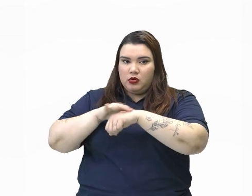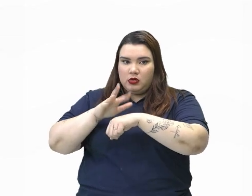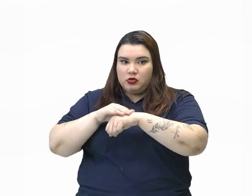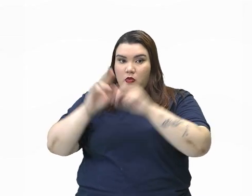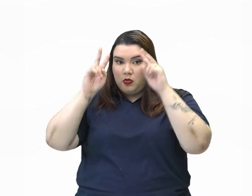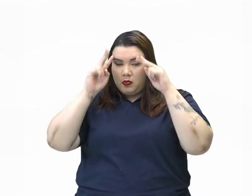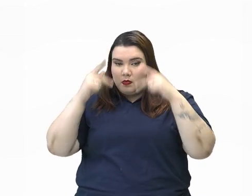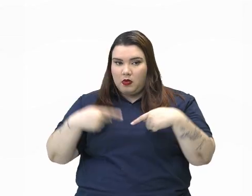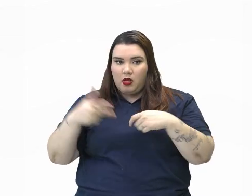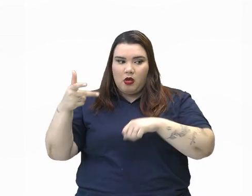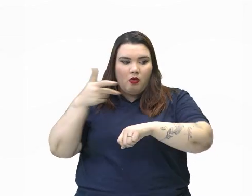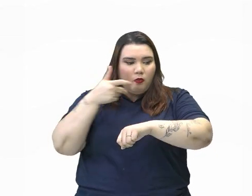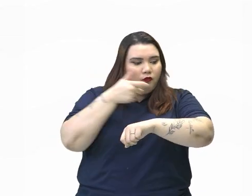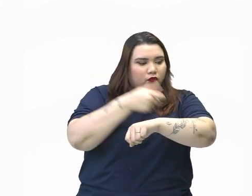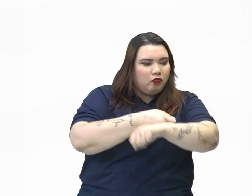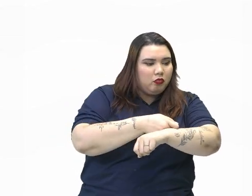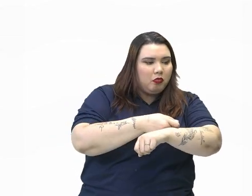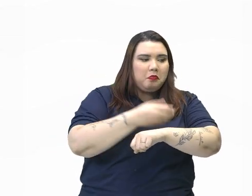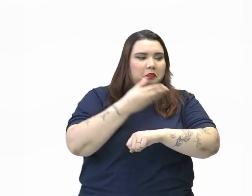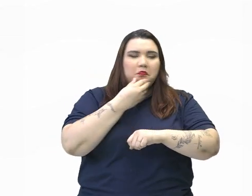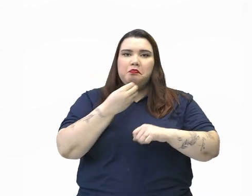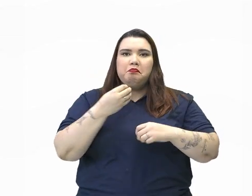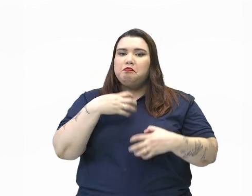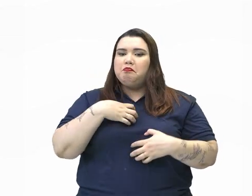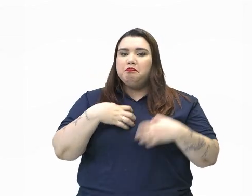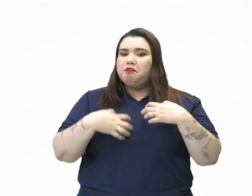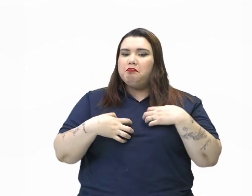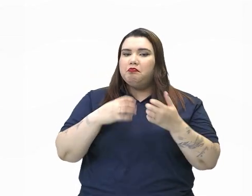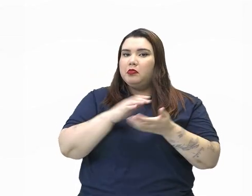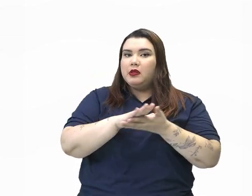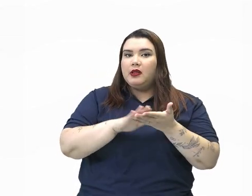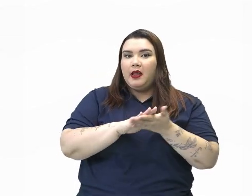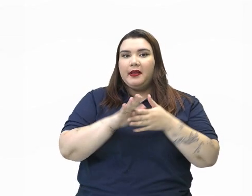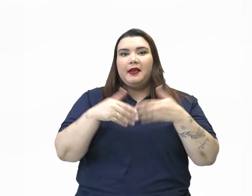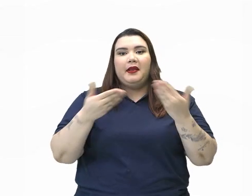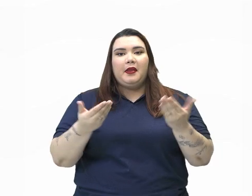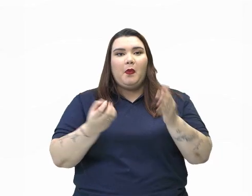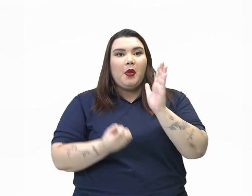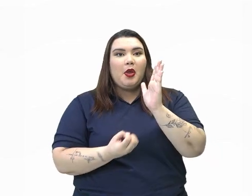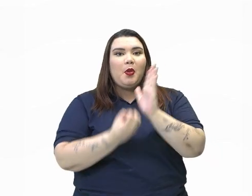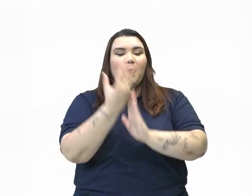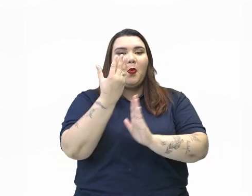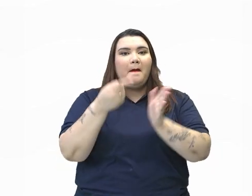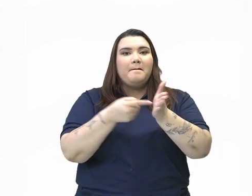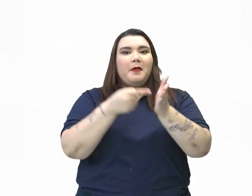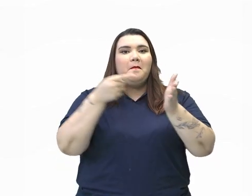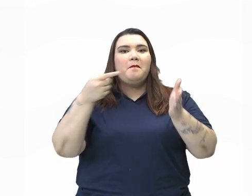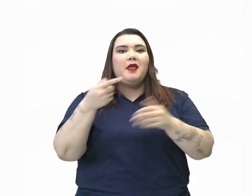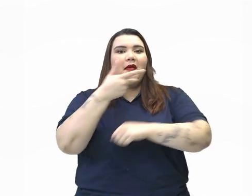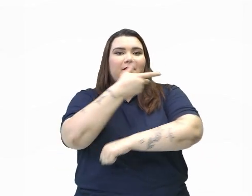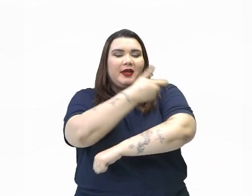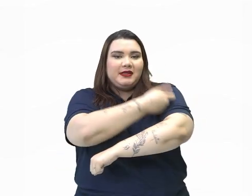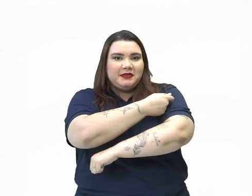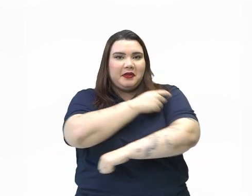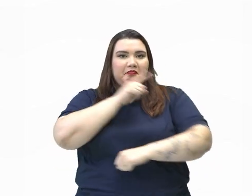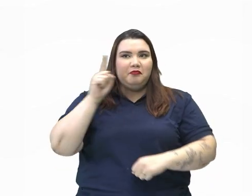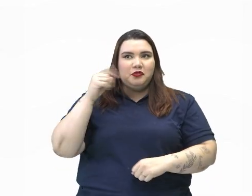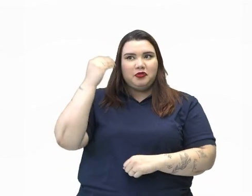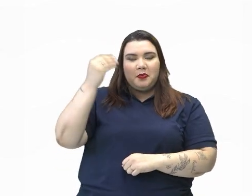varíola humana, e o garoto nada sofreu. Surgia aí a primeira vacina. Então esse experimento de Jenner